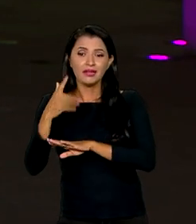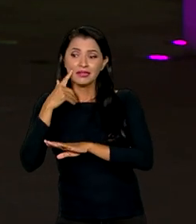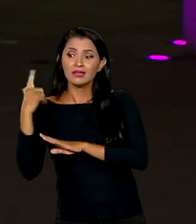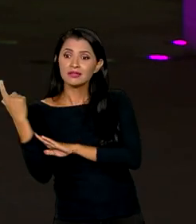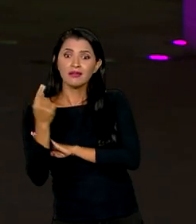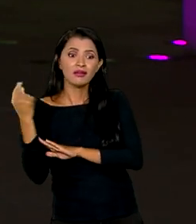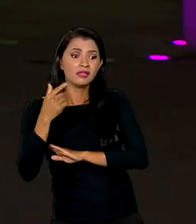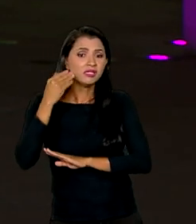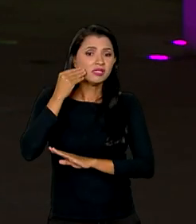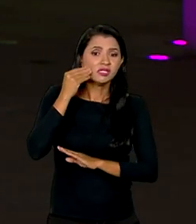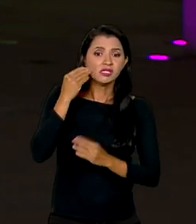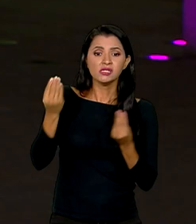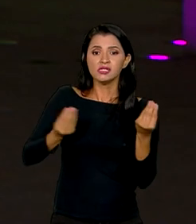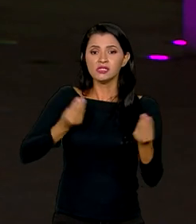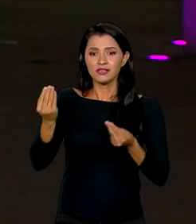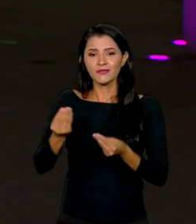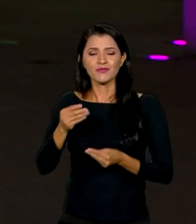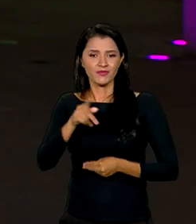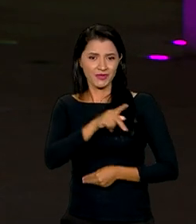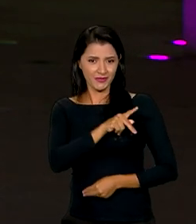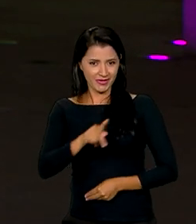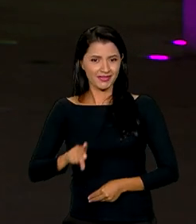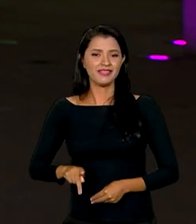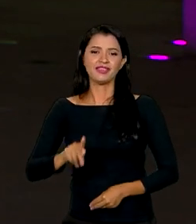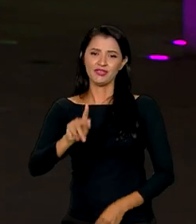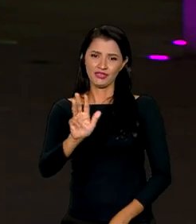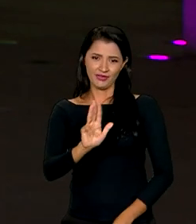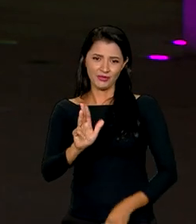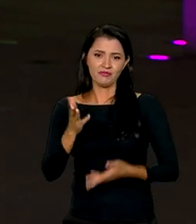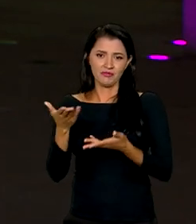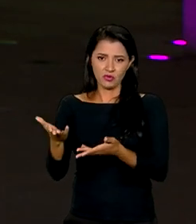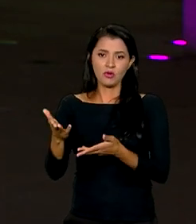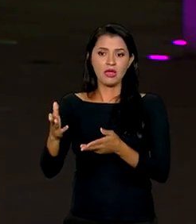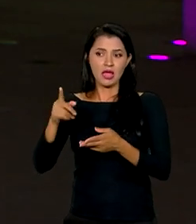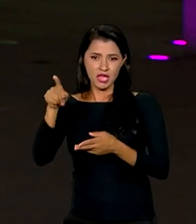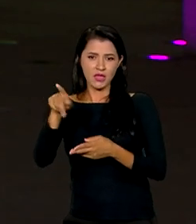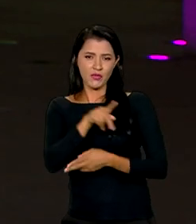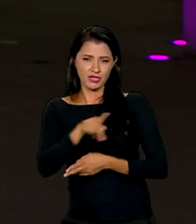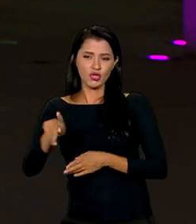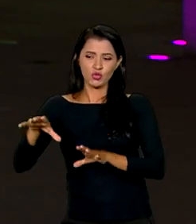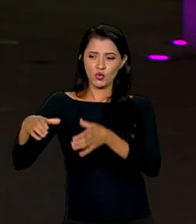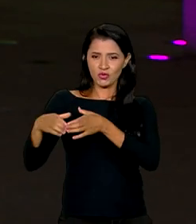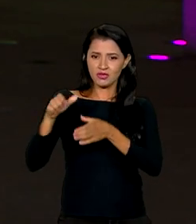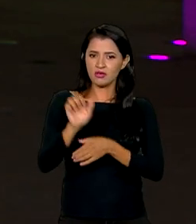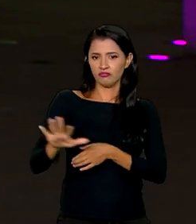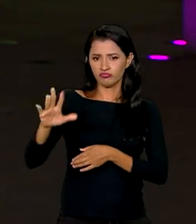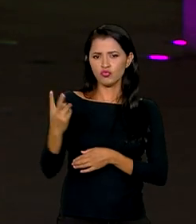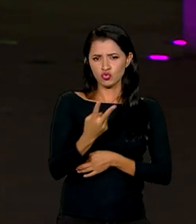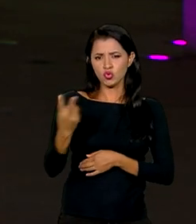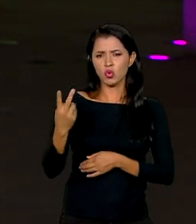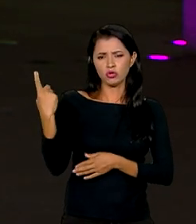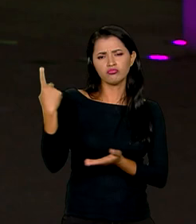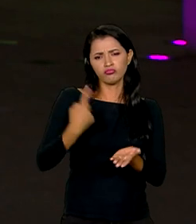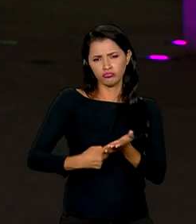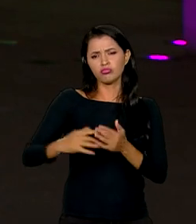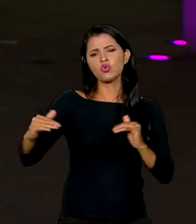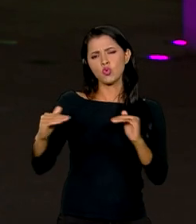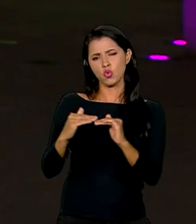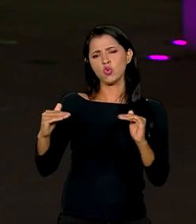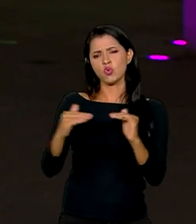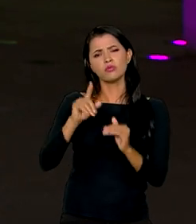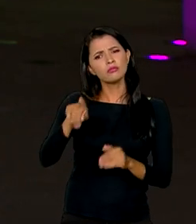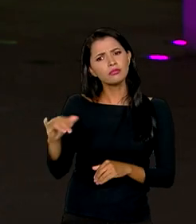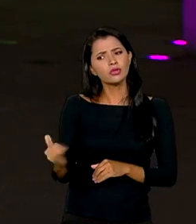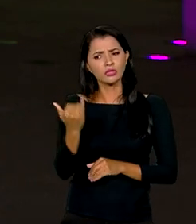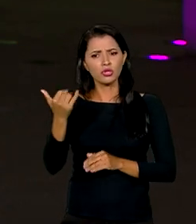sair de Gaza. O presidente brasileiro e do Conselho Europeu, eles concordaram sobre a importância de